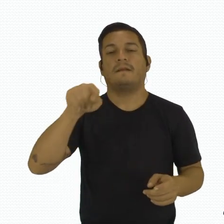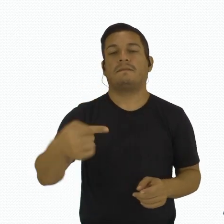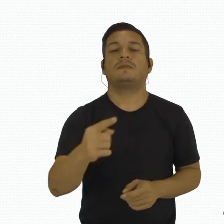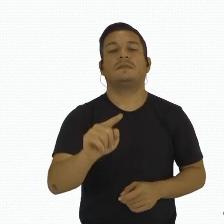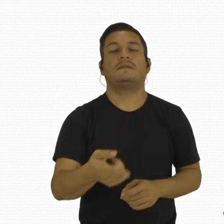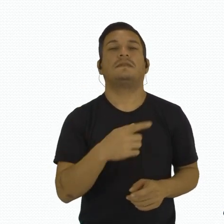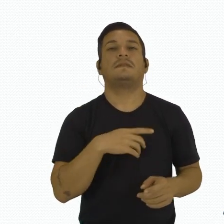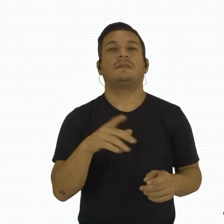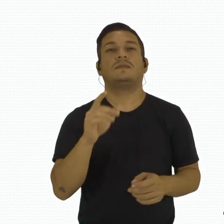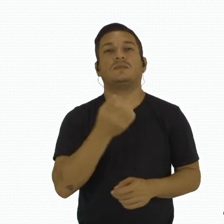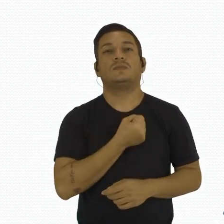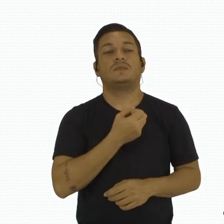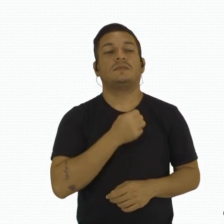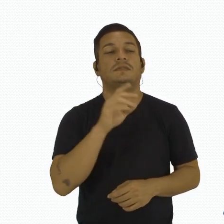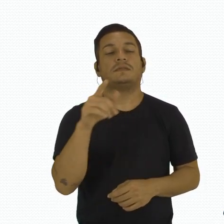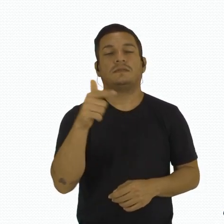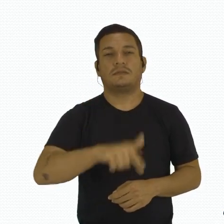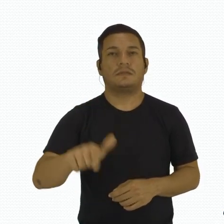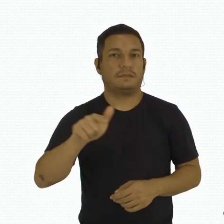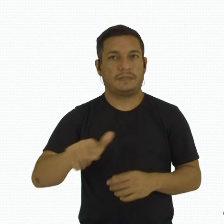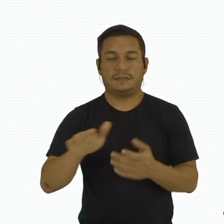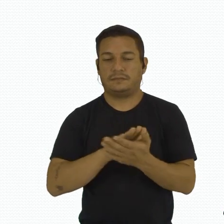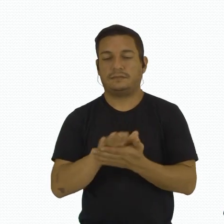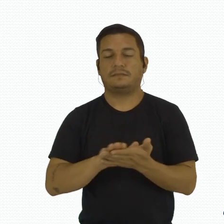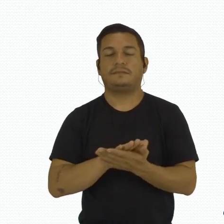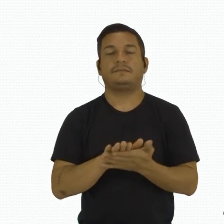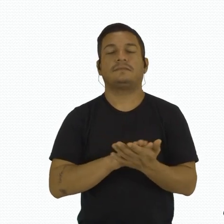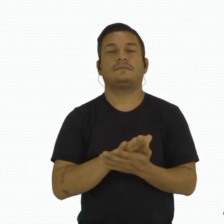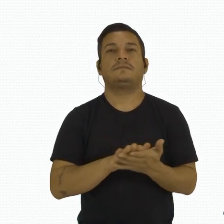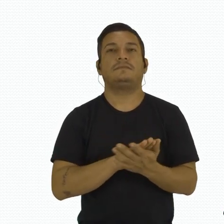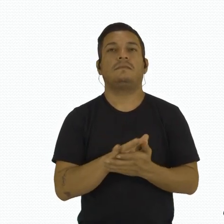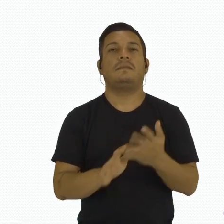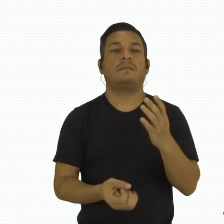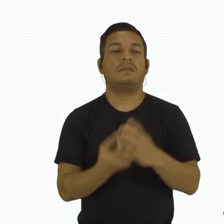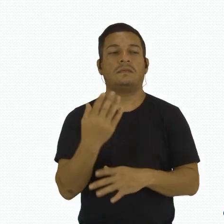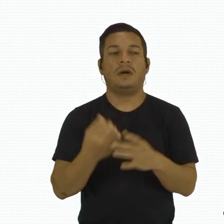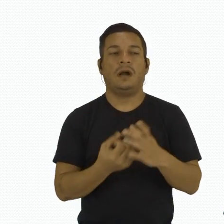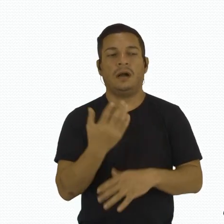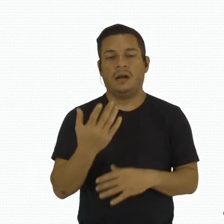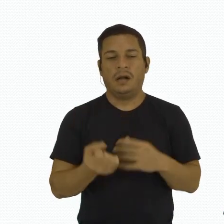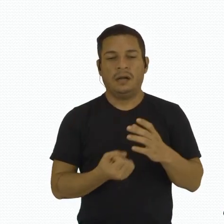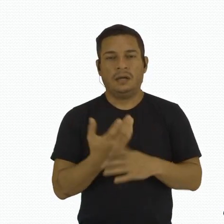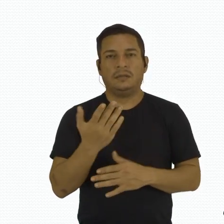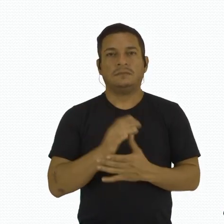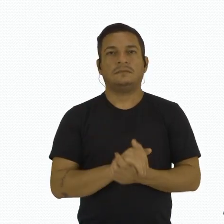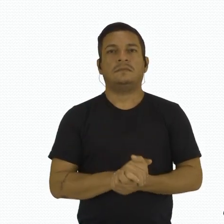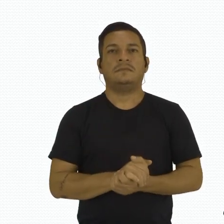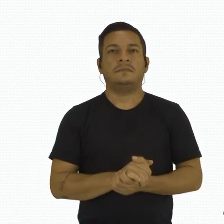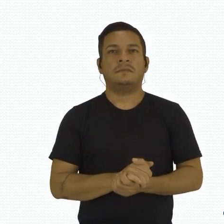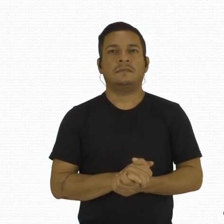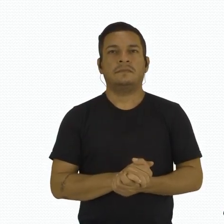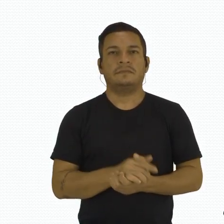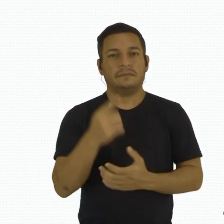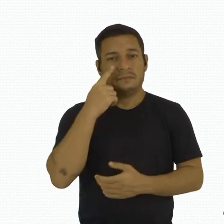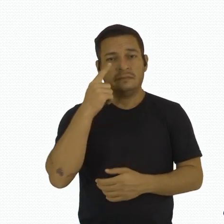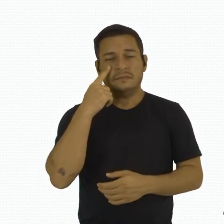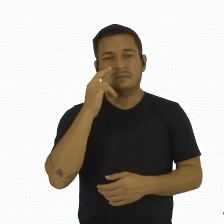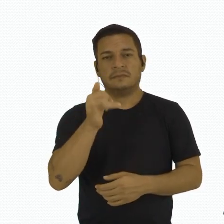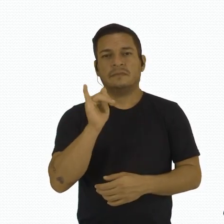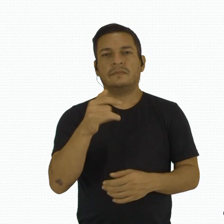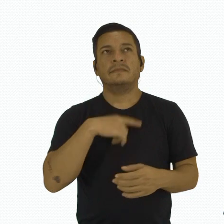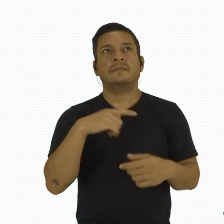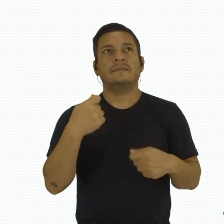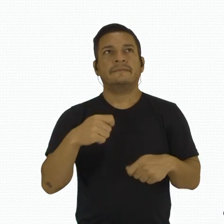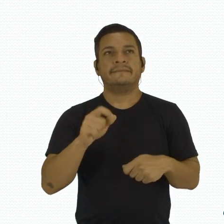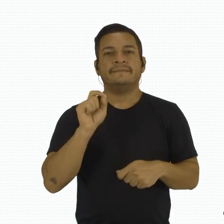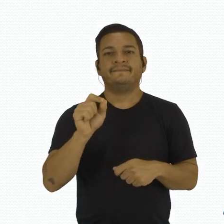casas decimais elas não se repetem periodicamente. Elas surgem aleatoriamente, certo? Como eu falei, quanto mais preciso